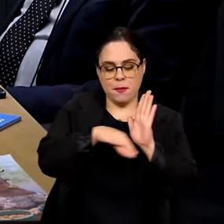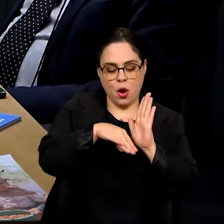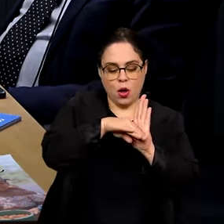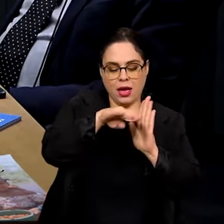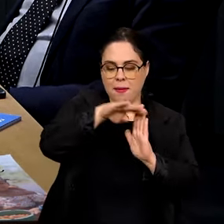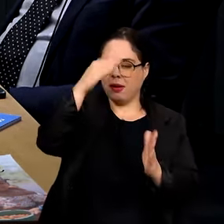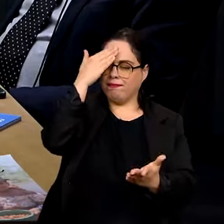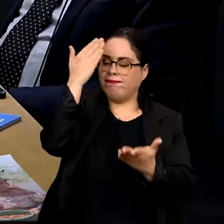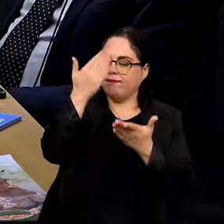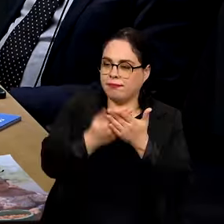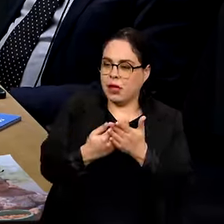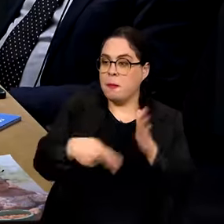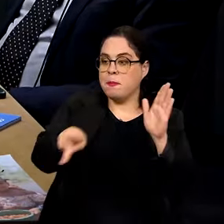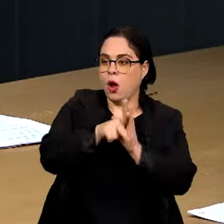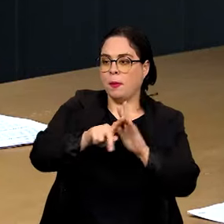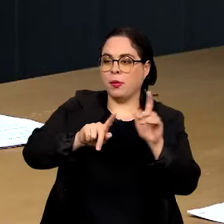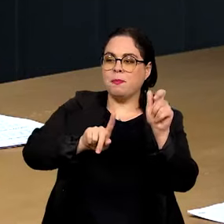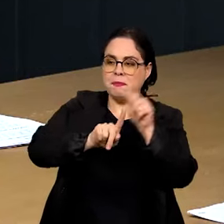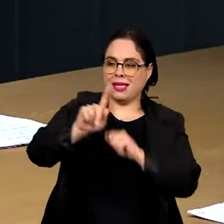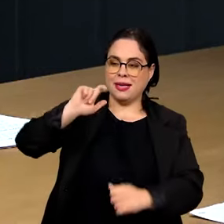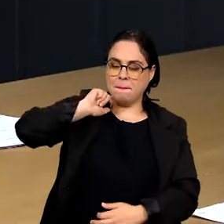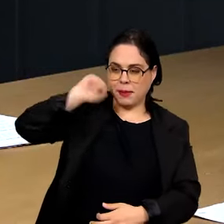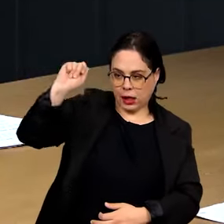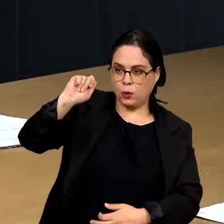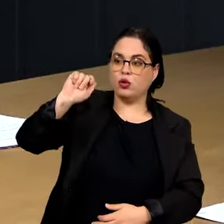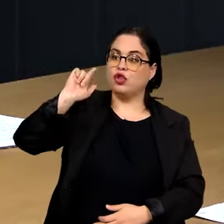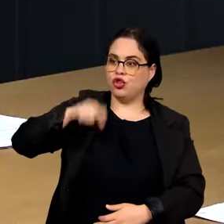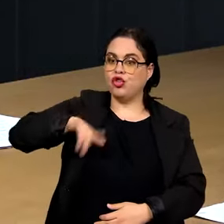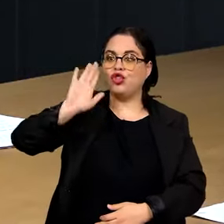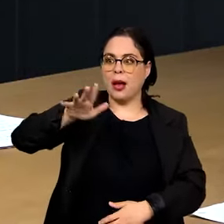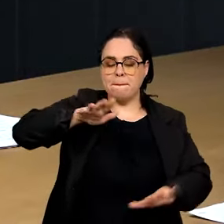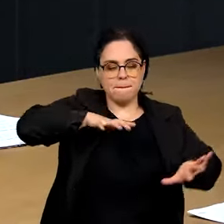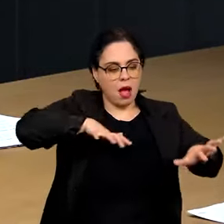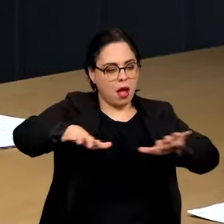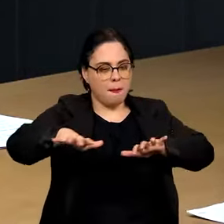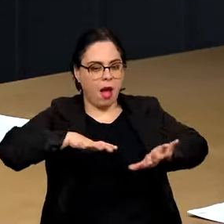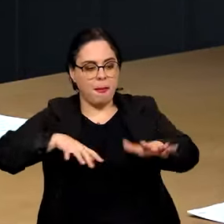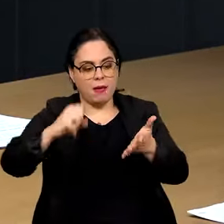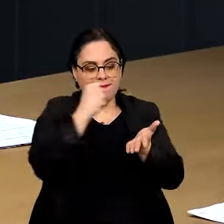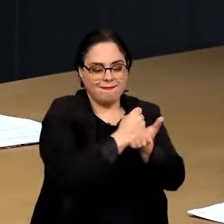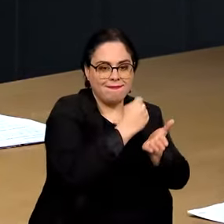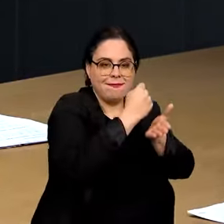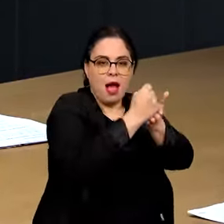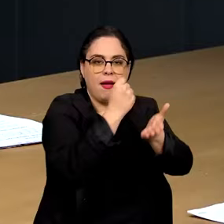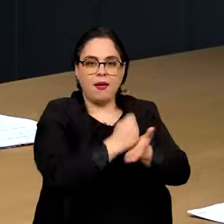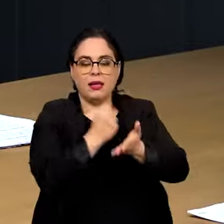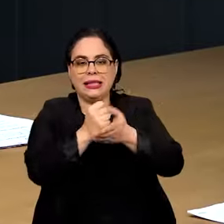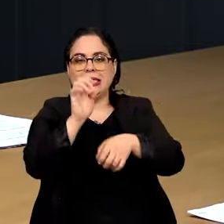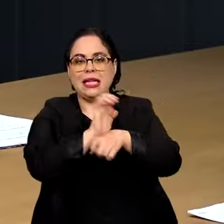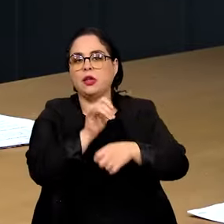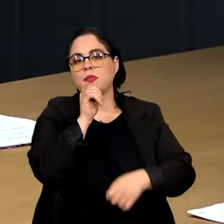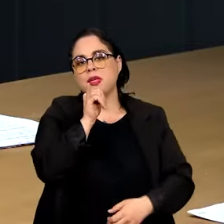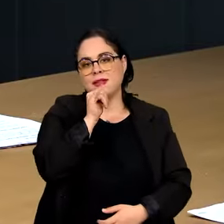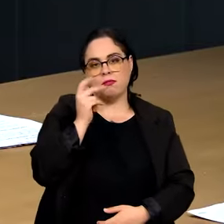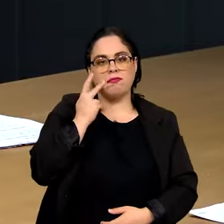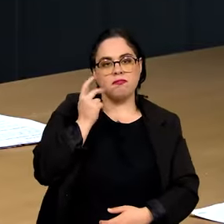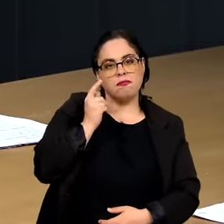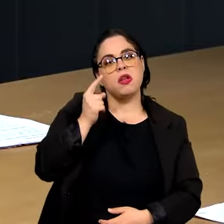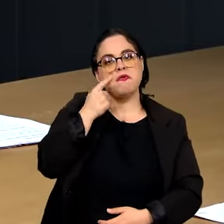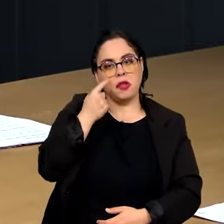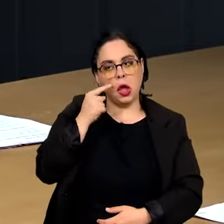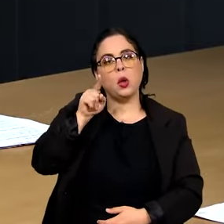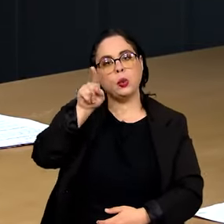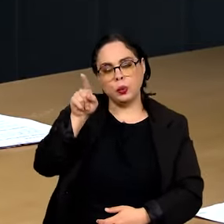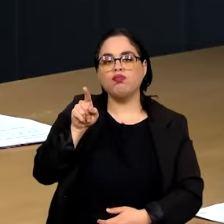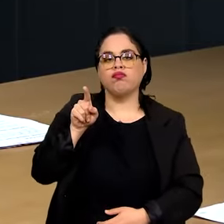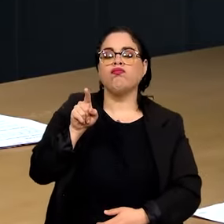secretário como o senhor falou o programa acredita foi lançado em abril e agora ele tá né Aí eh mobilizando os primeiros contratos em alguns estados